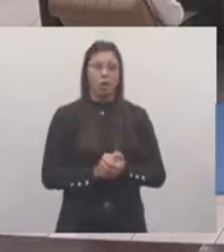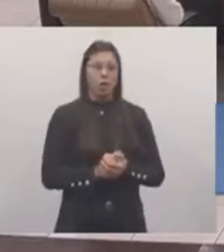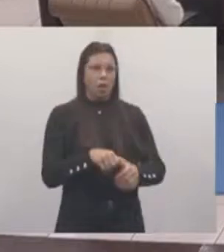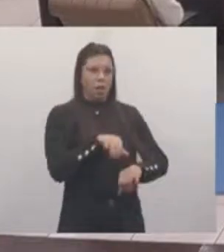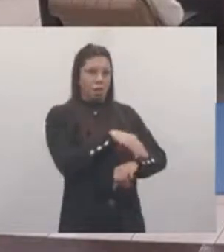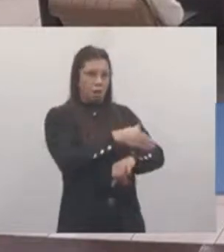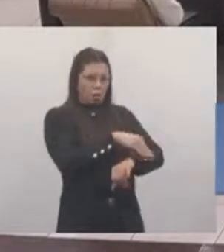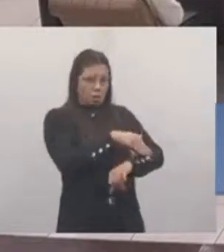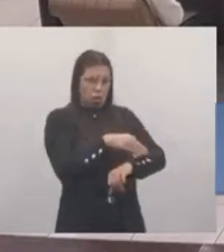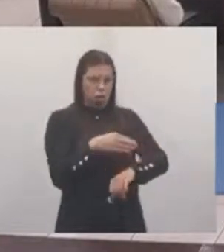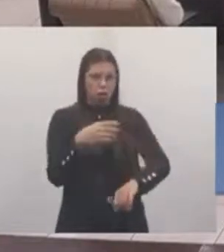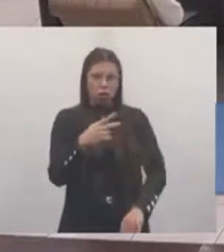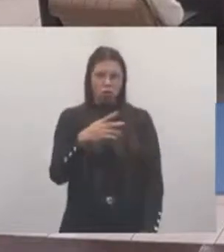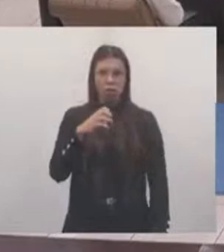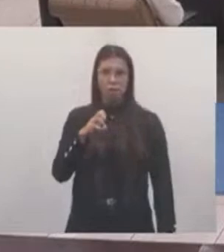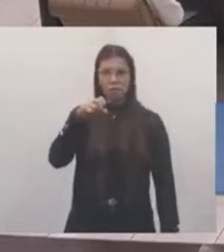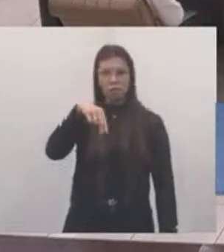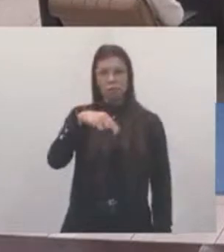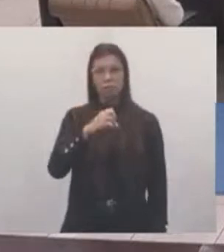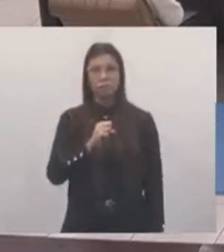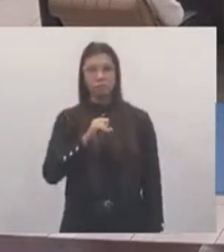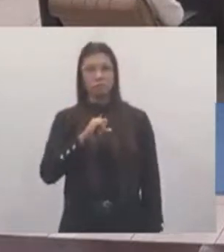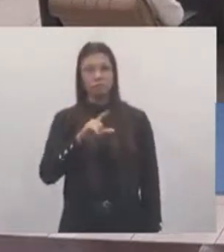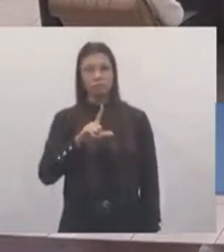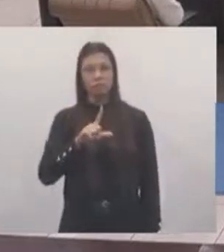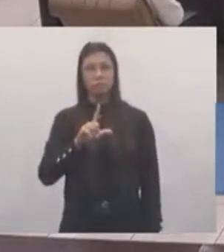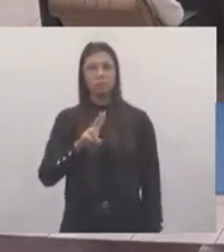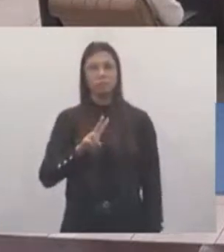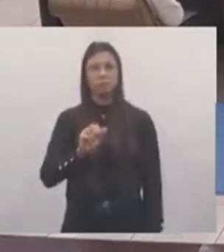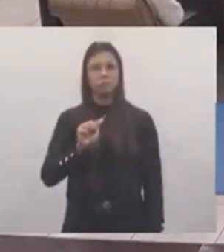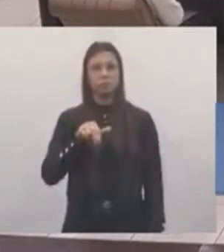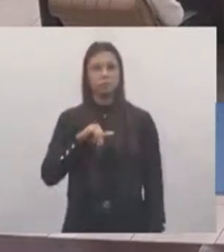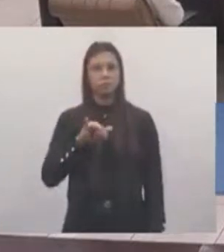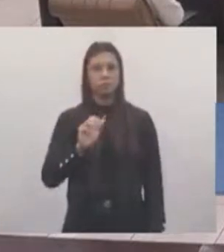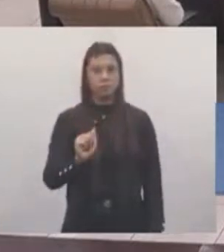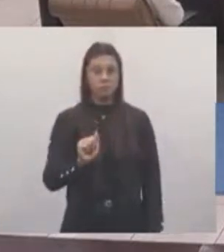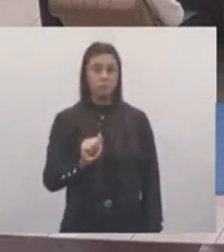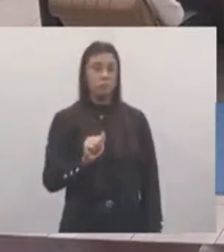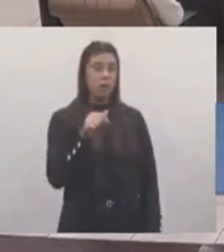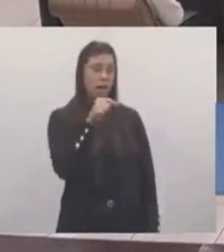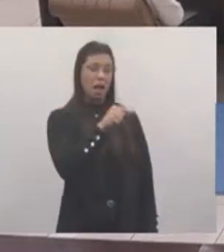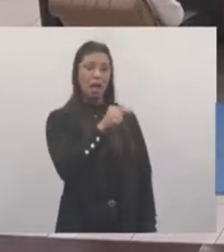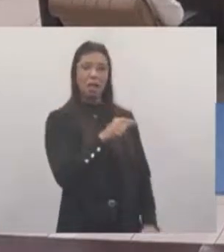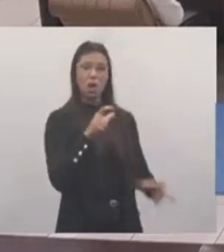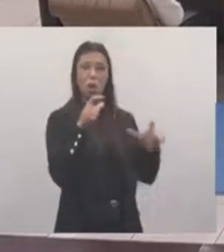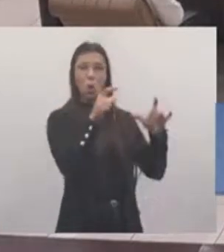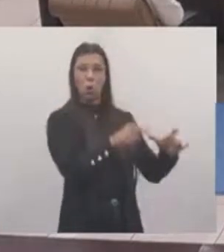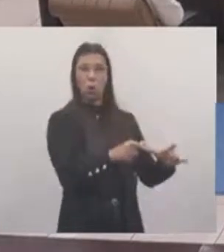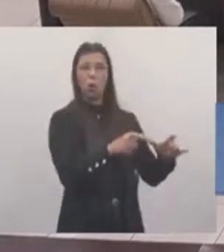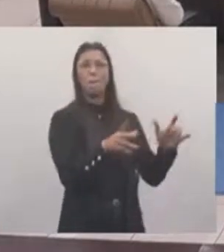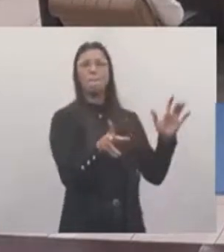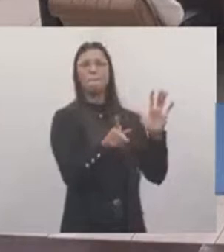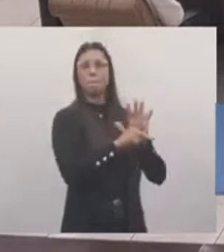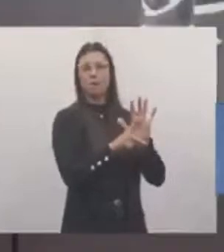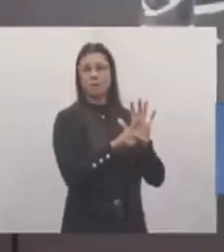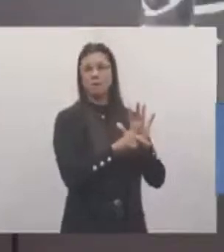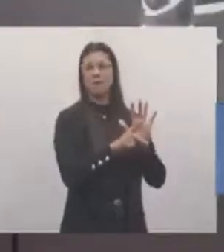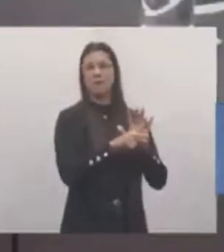ali tem vários imóveis que é da prefeitura, né? E essas entidades que tem aqui na nossa cidade, muitas vezes ela nos procura e é